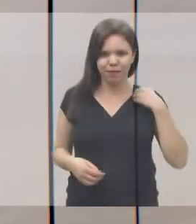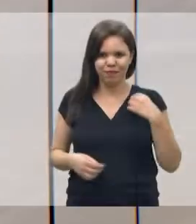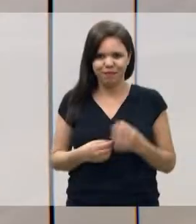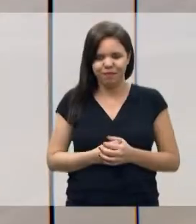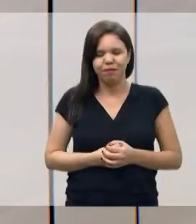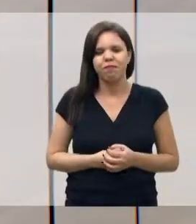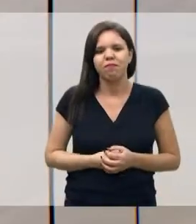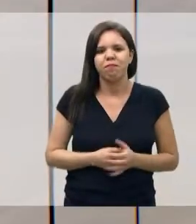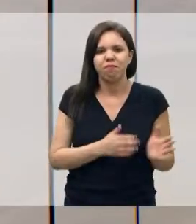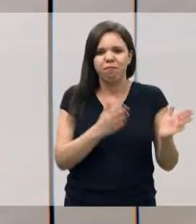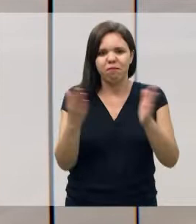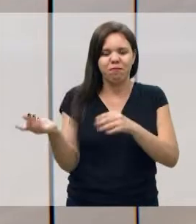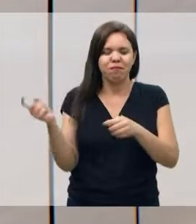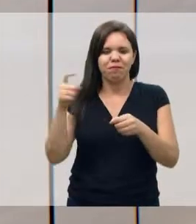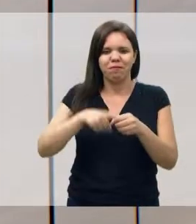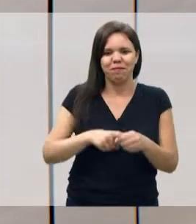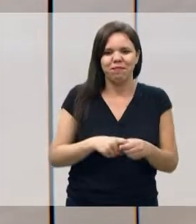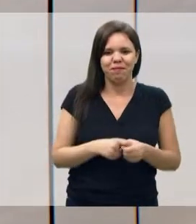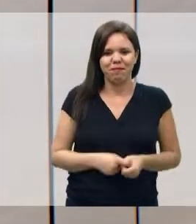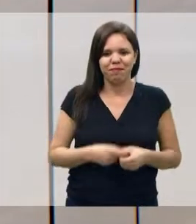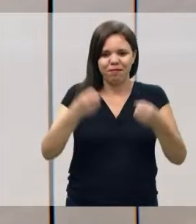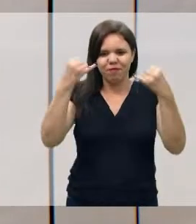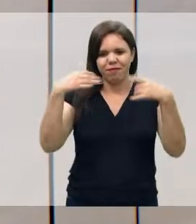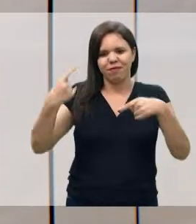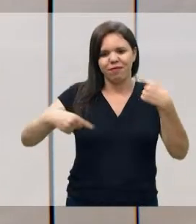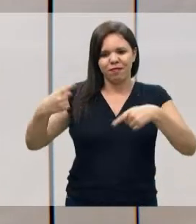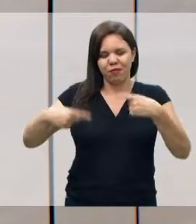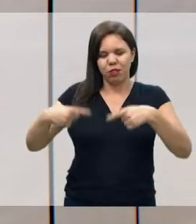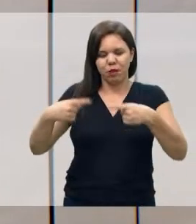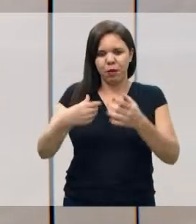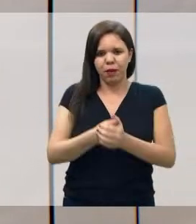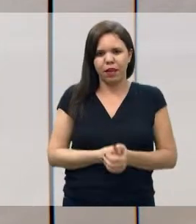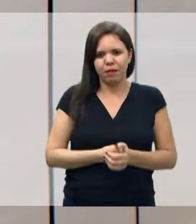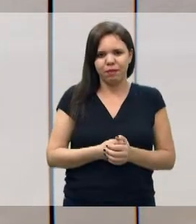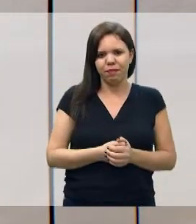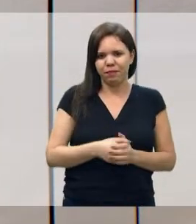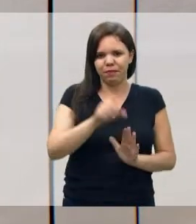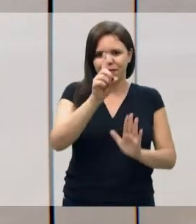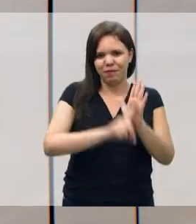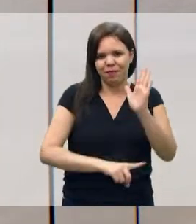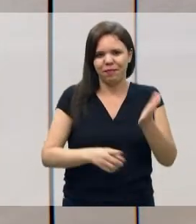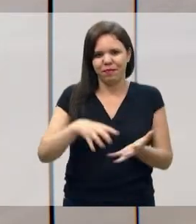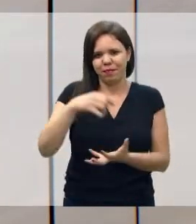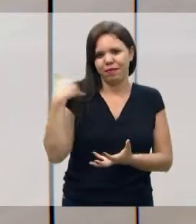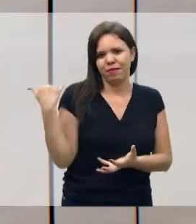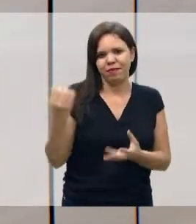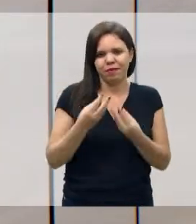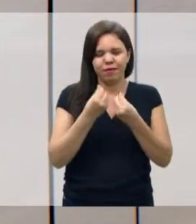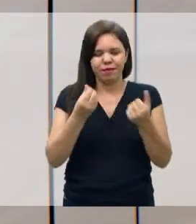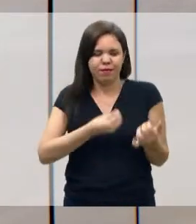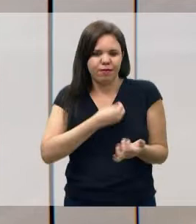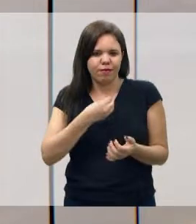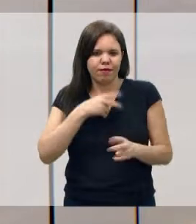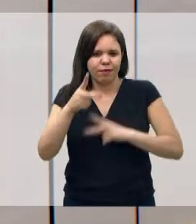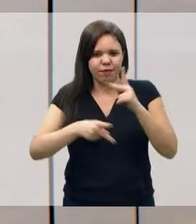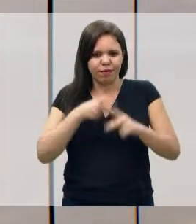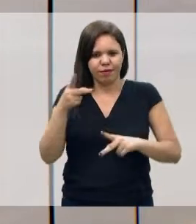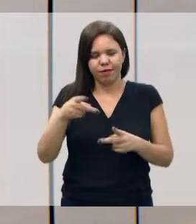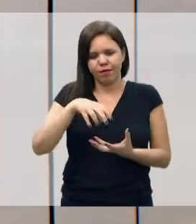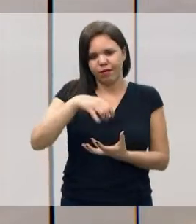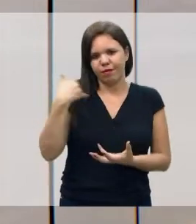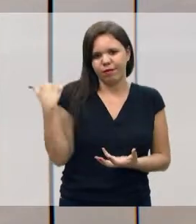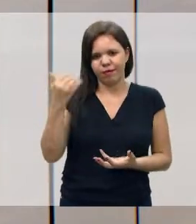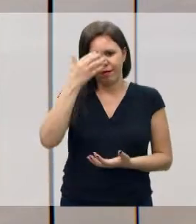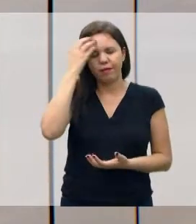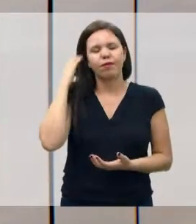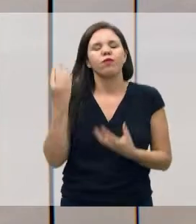Segundo bloco do Questão de Ordem, que hoje discute o direito dos idosos e a qualidade de vida da população idosa.